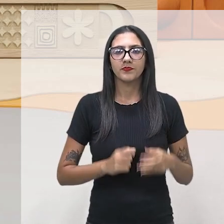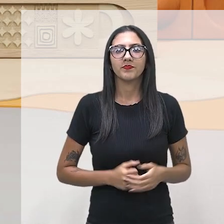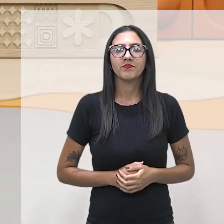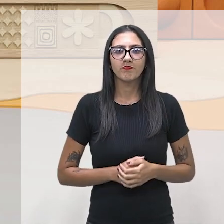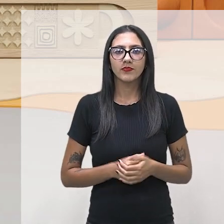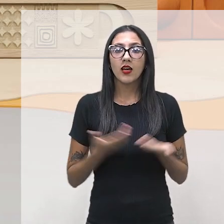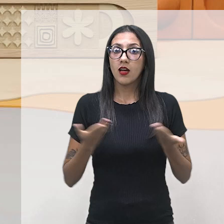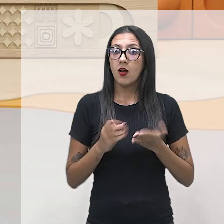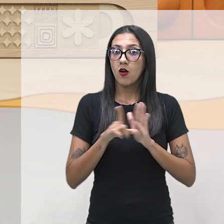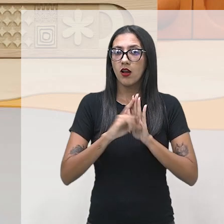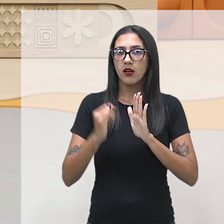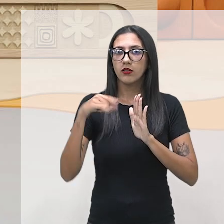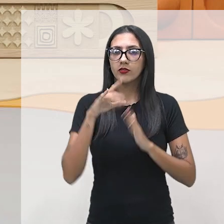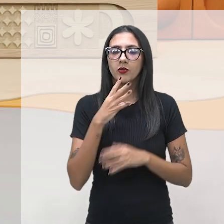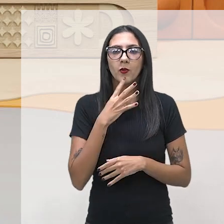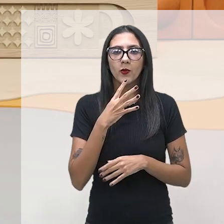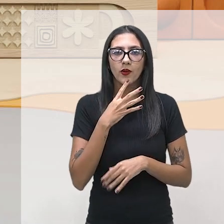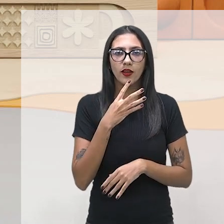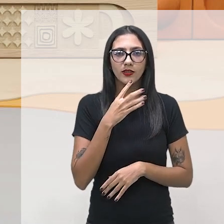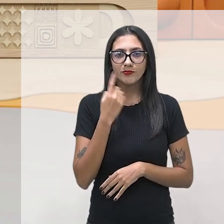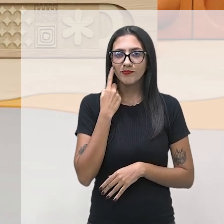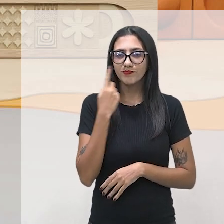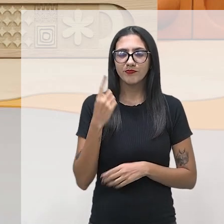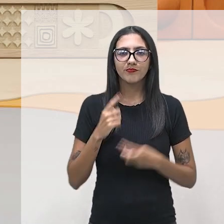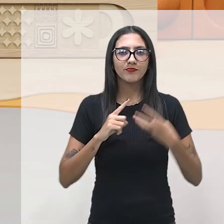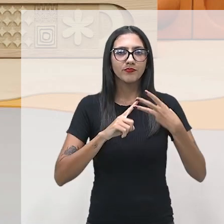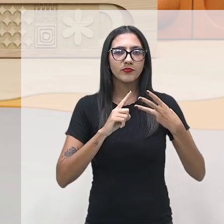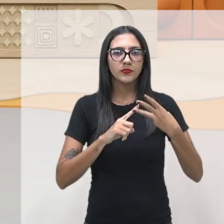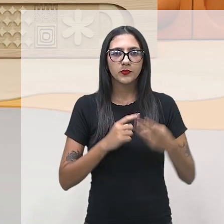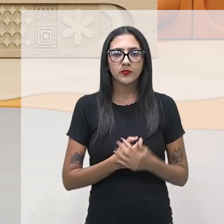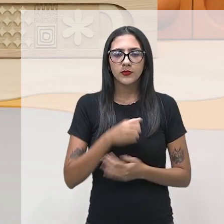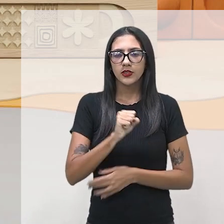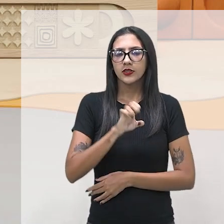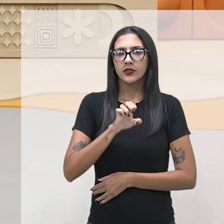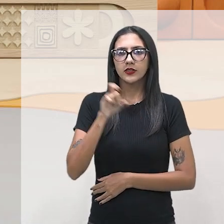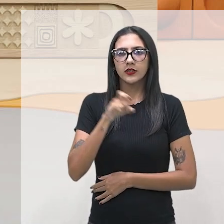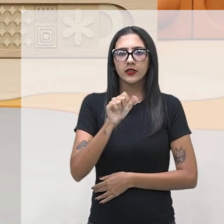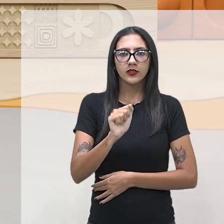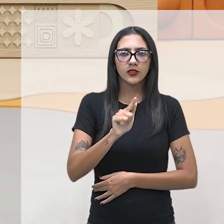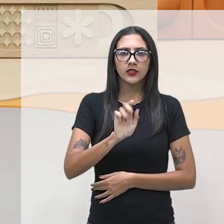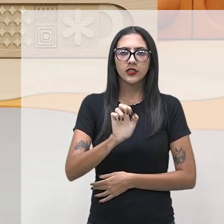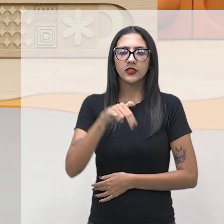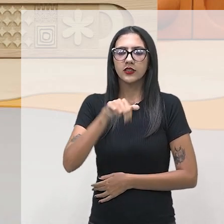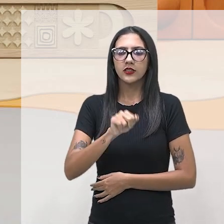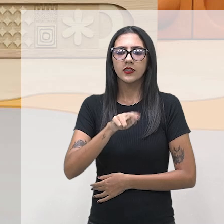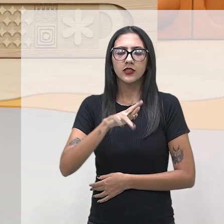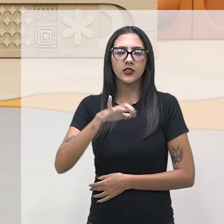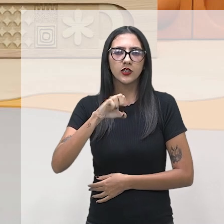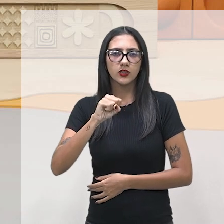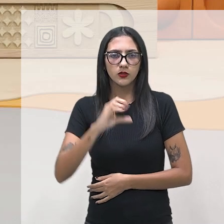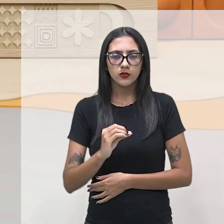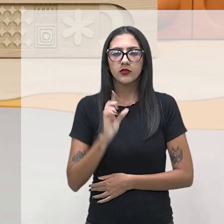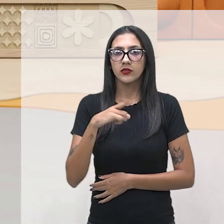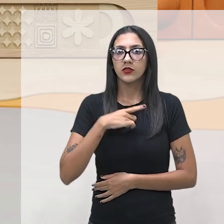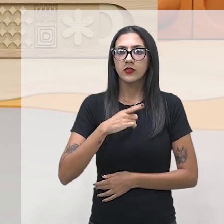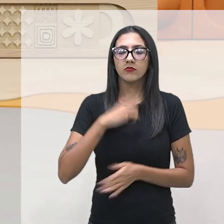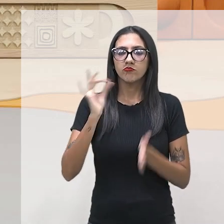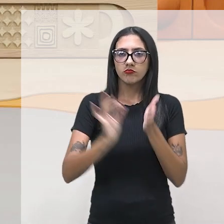vai conhecer agora é a terceira lei, a lei do sexagenário, assinado lá em